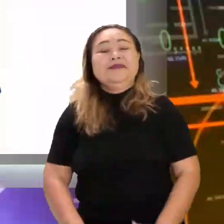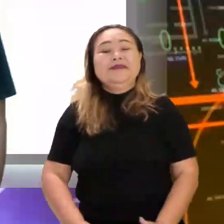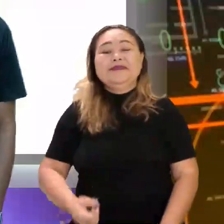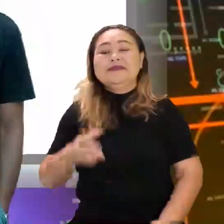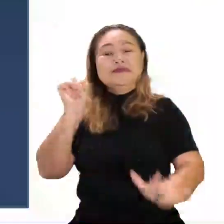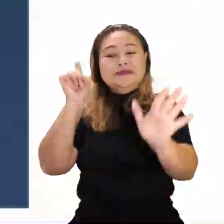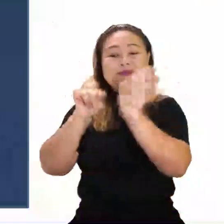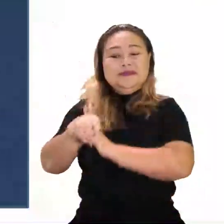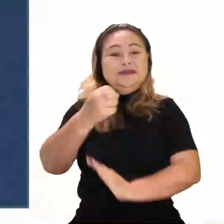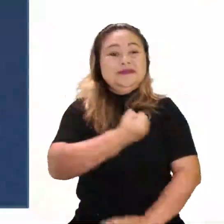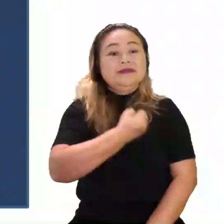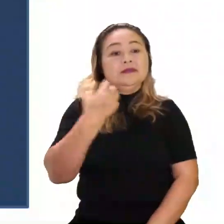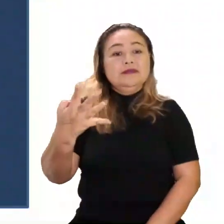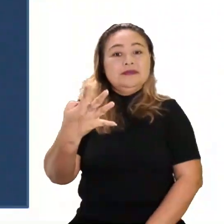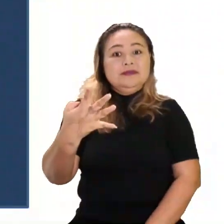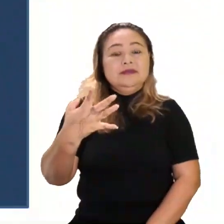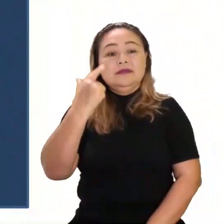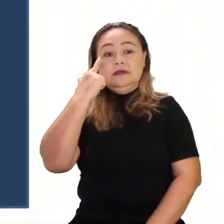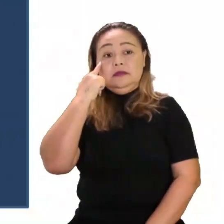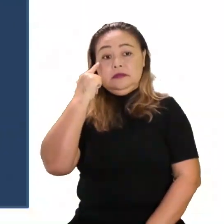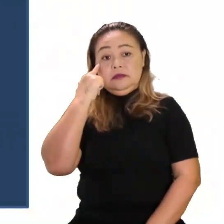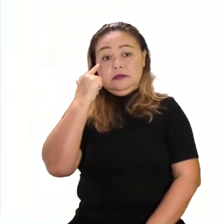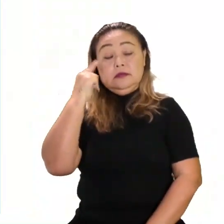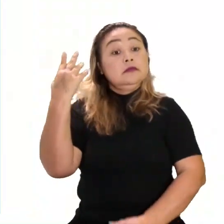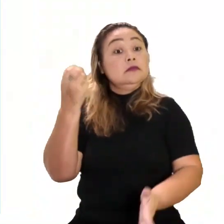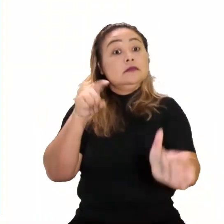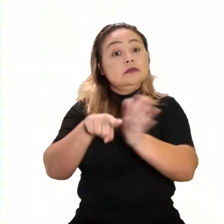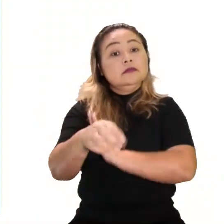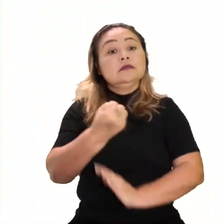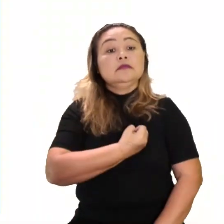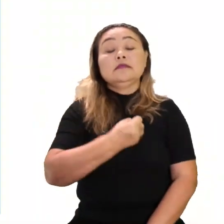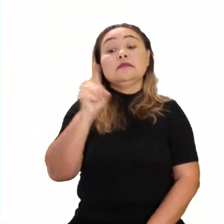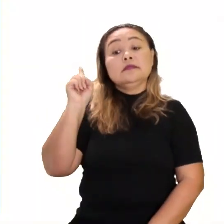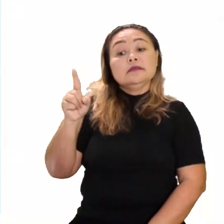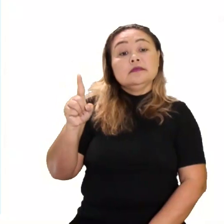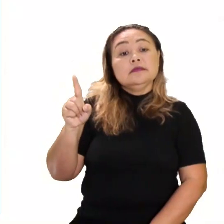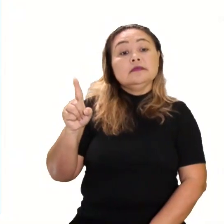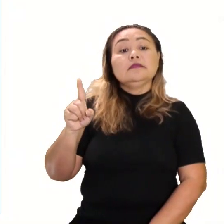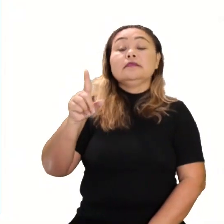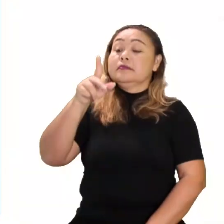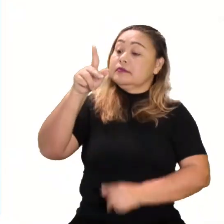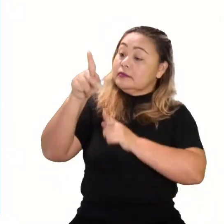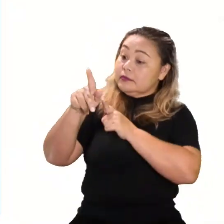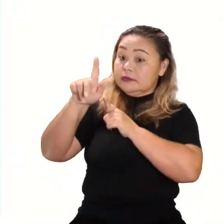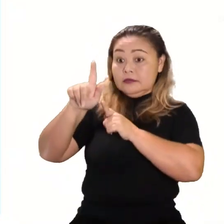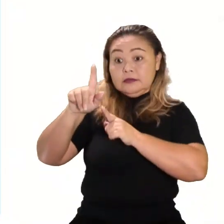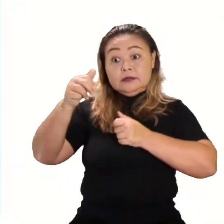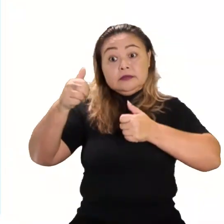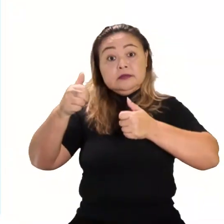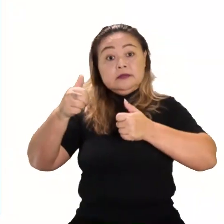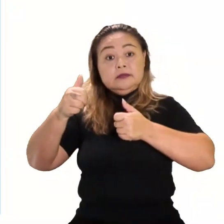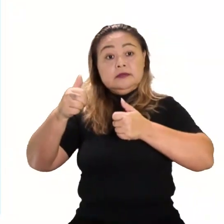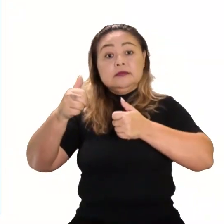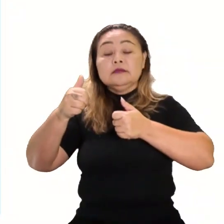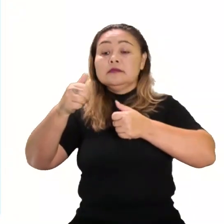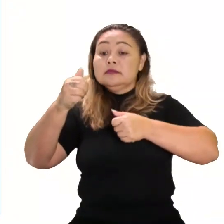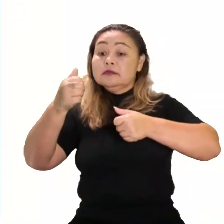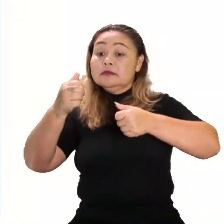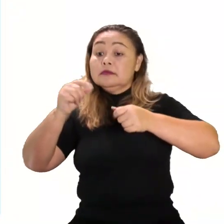vamos à pergunta de número 4. Olha lá, a pergunta de número 4. Na progressão